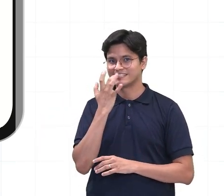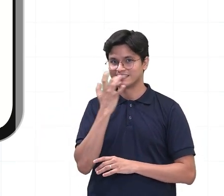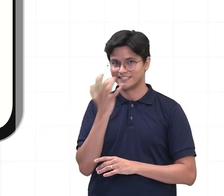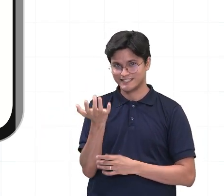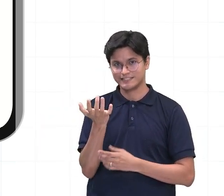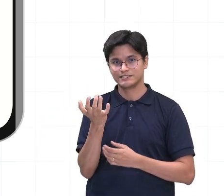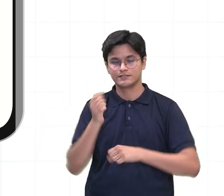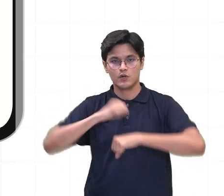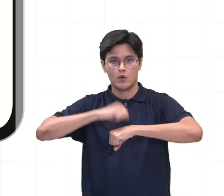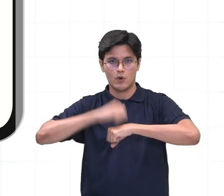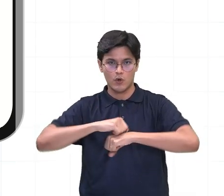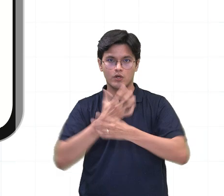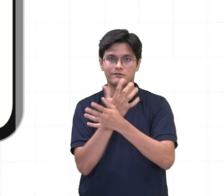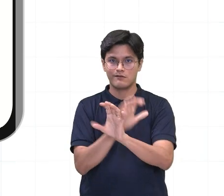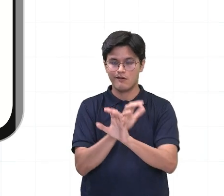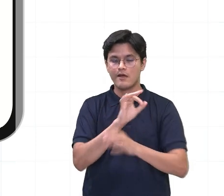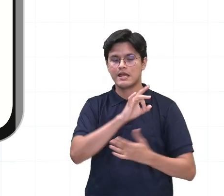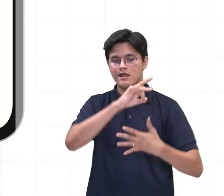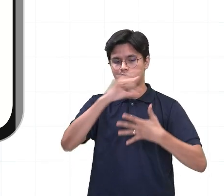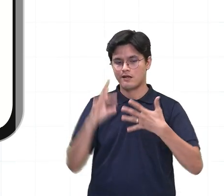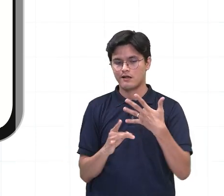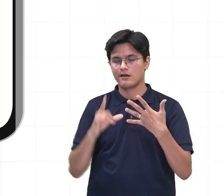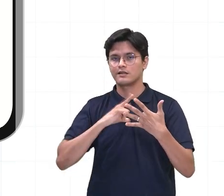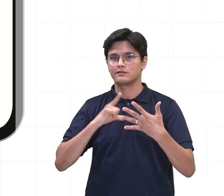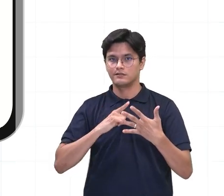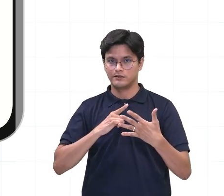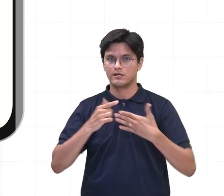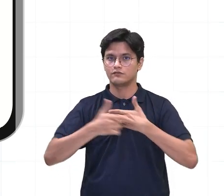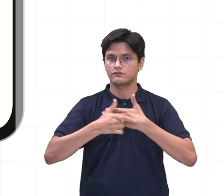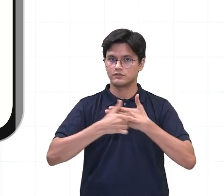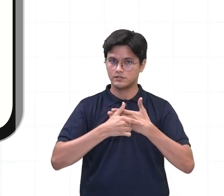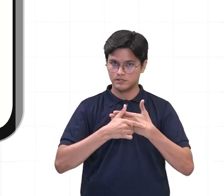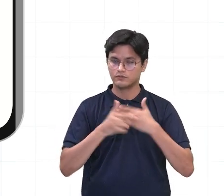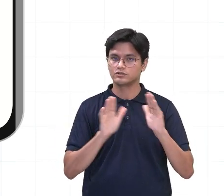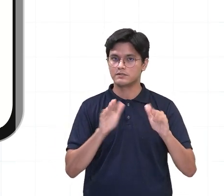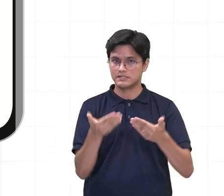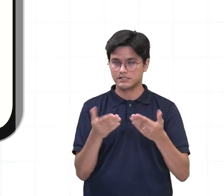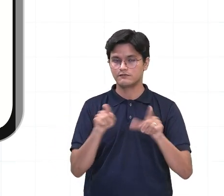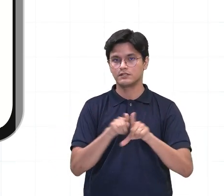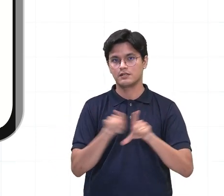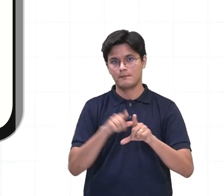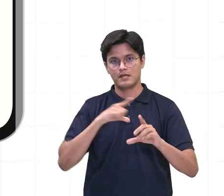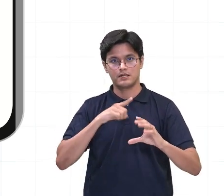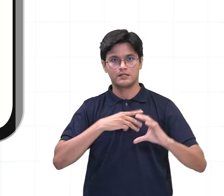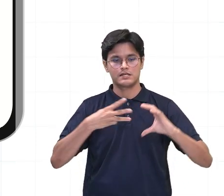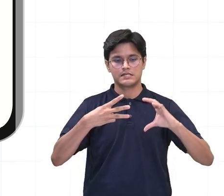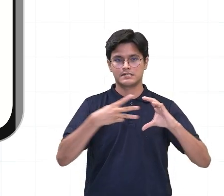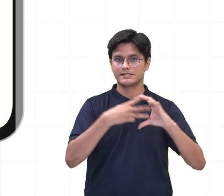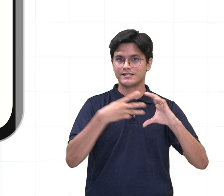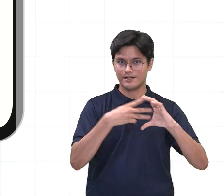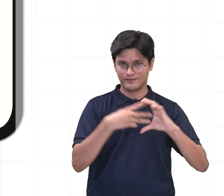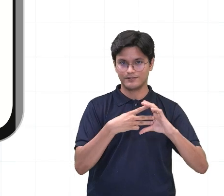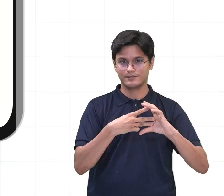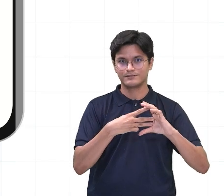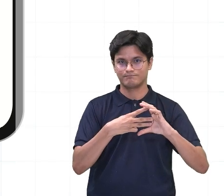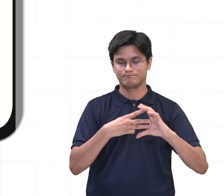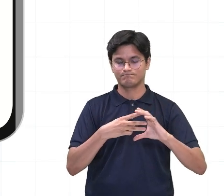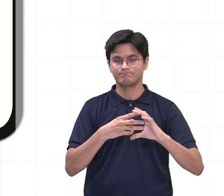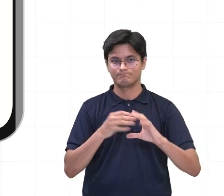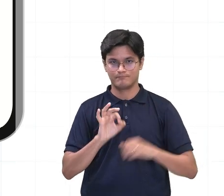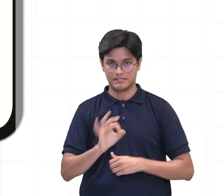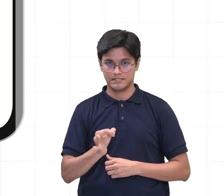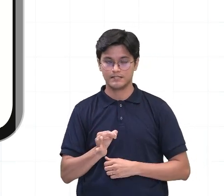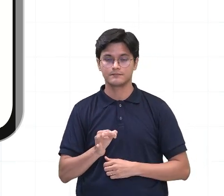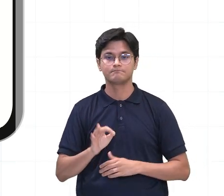apresentar essa característica de ter uma matriz extracelular e a presença de células na composição desse tecido, tá